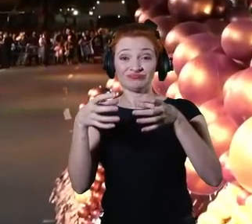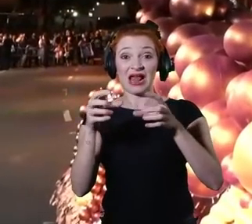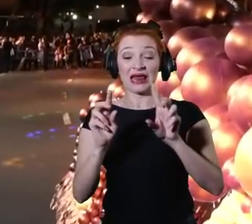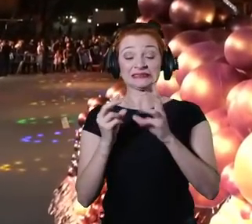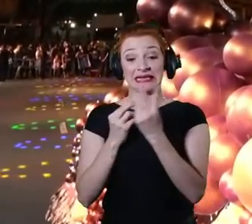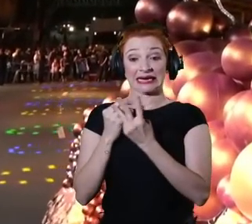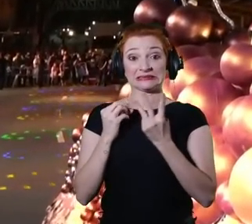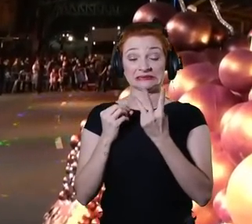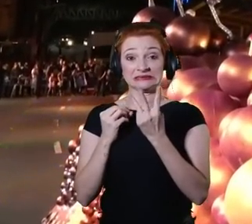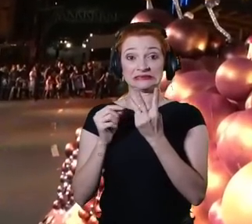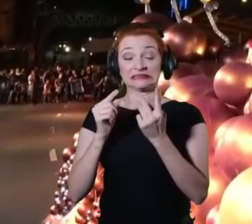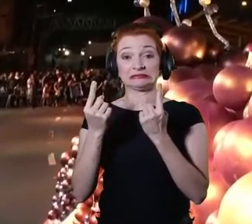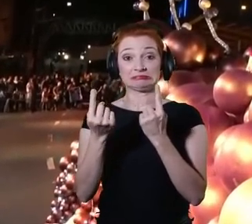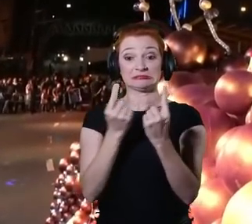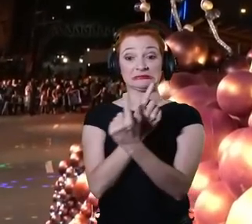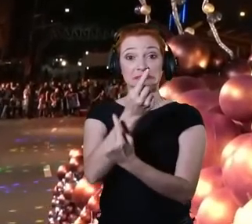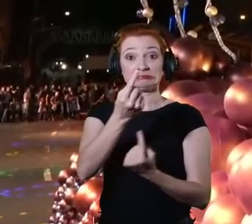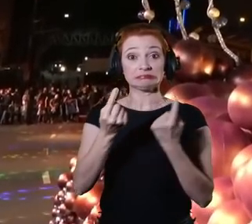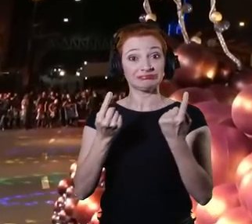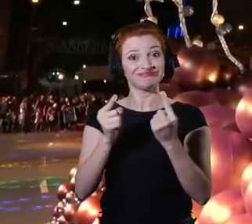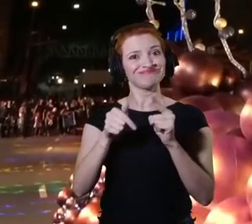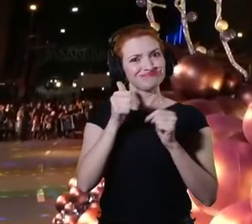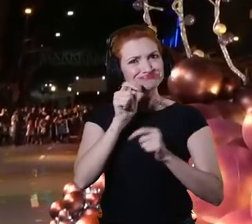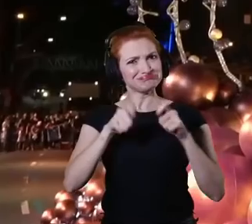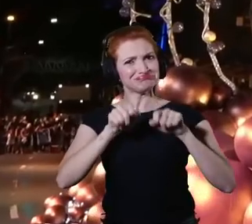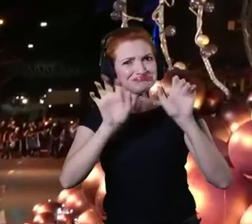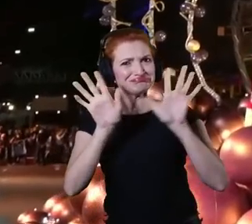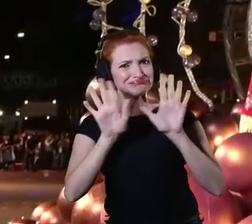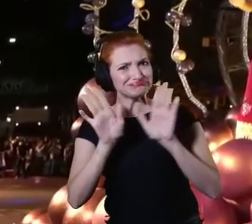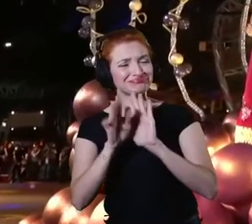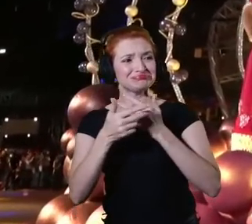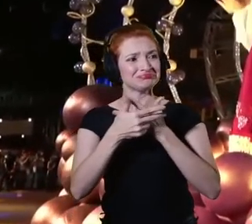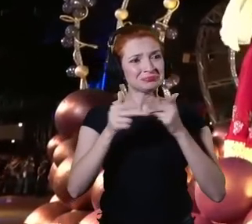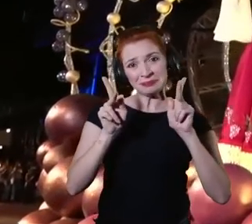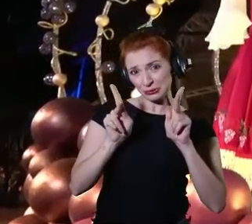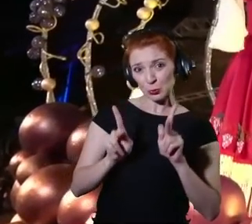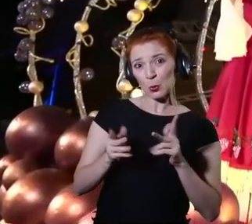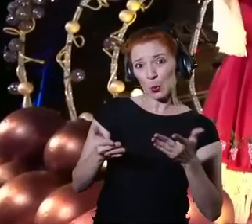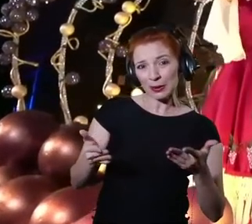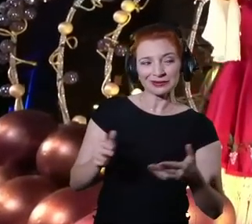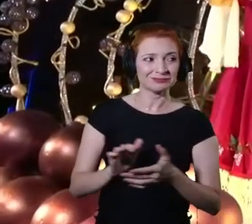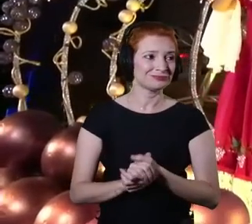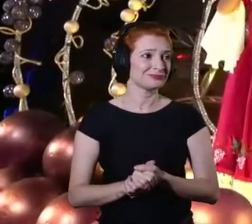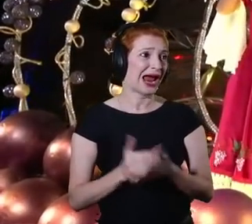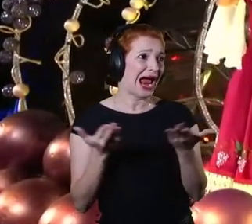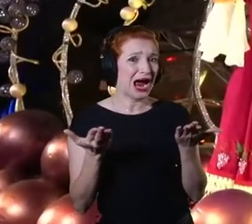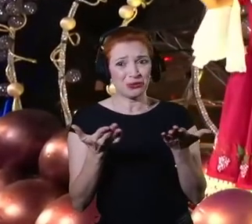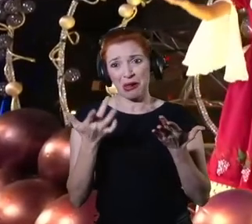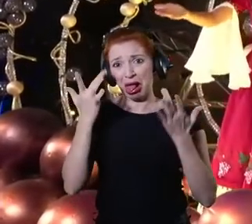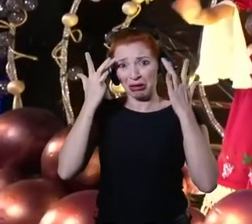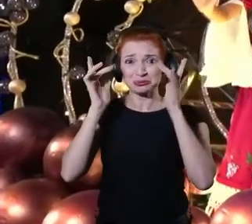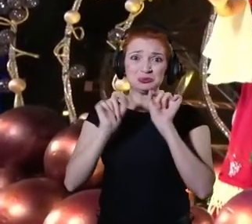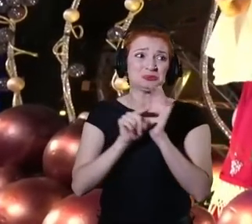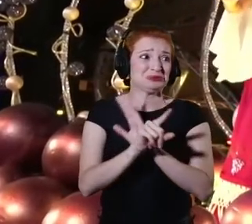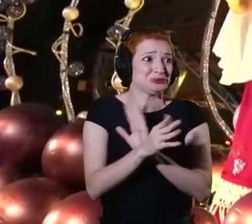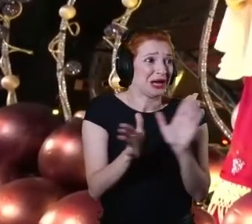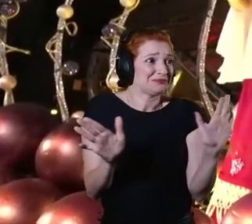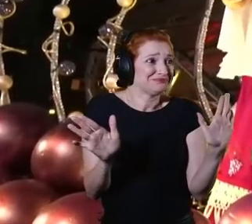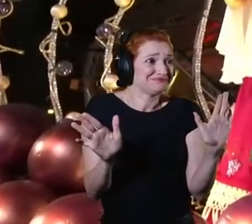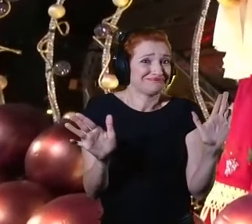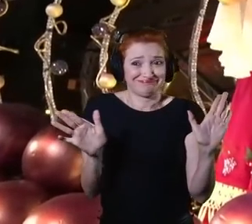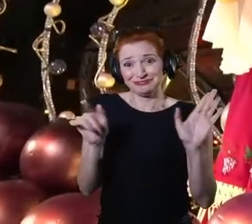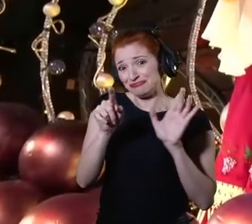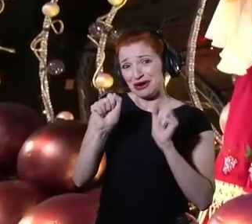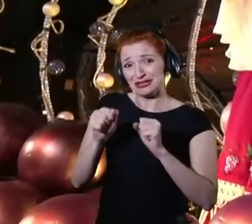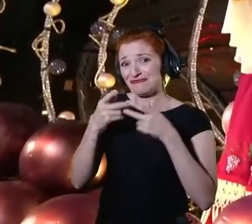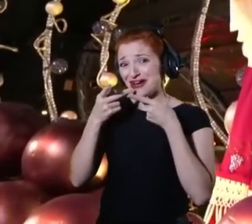todo mundo. É uma imagem muito bonita. Kátia, agora eu não sei mais o que te perguntar, você fala o que você quiser. Afinal,